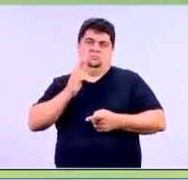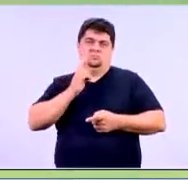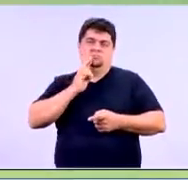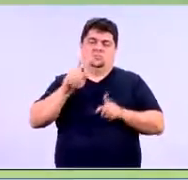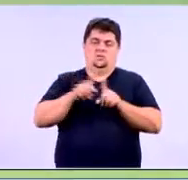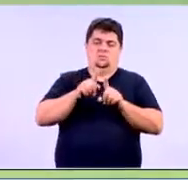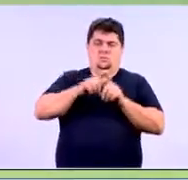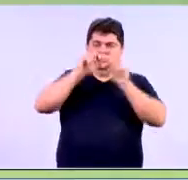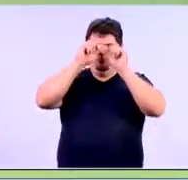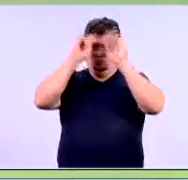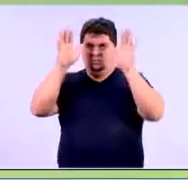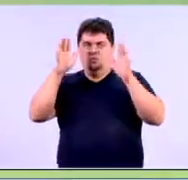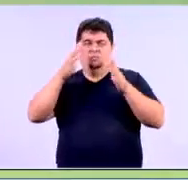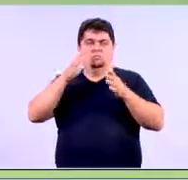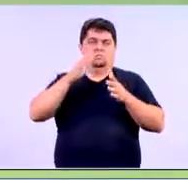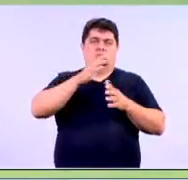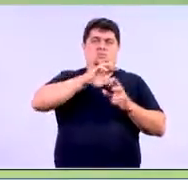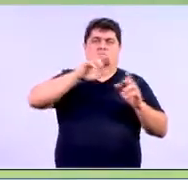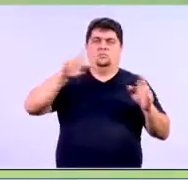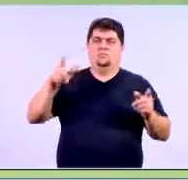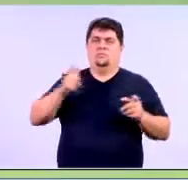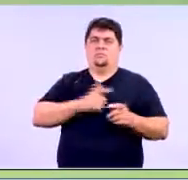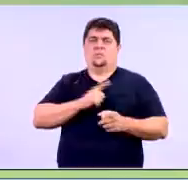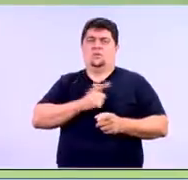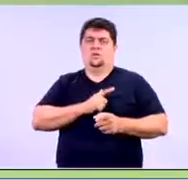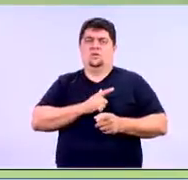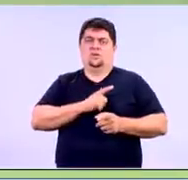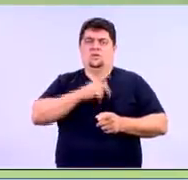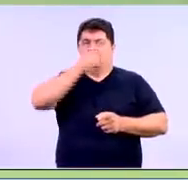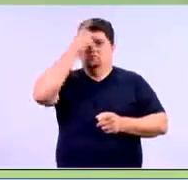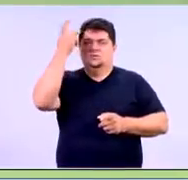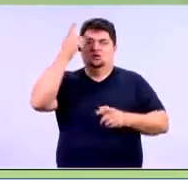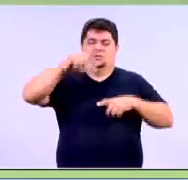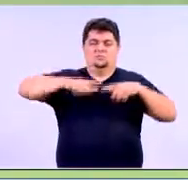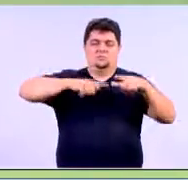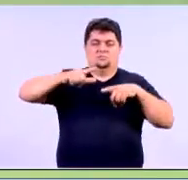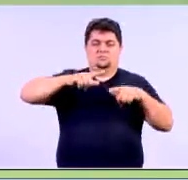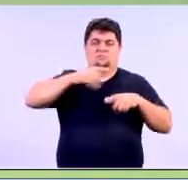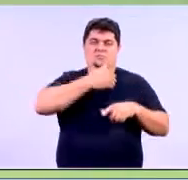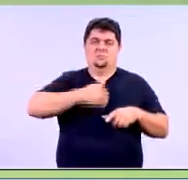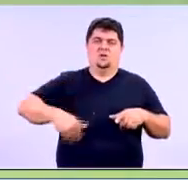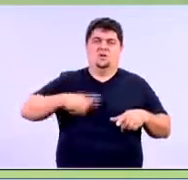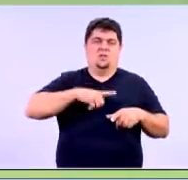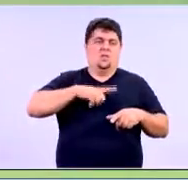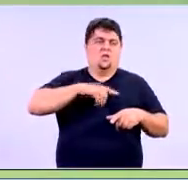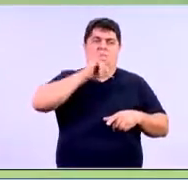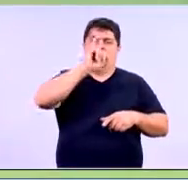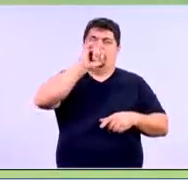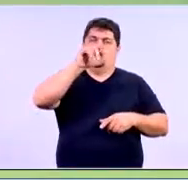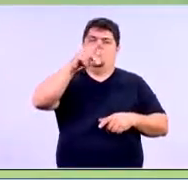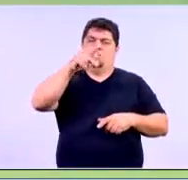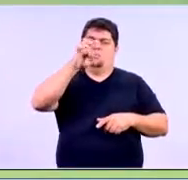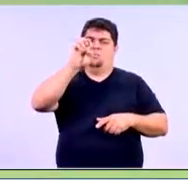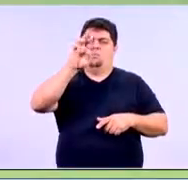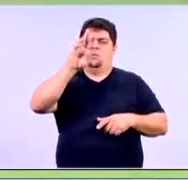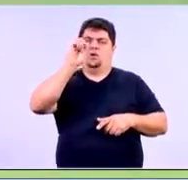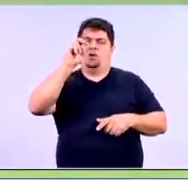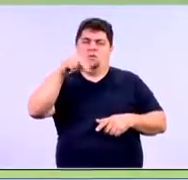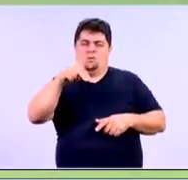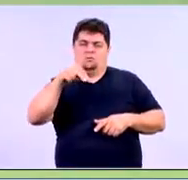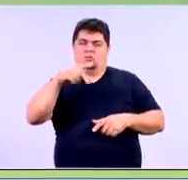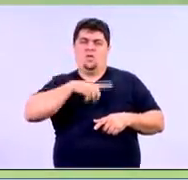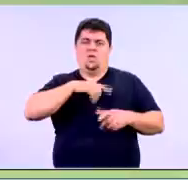do Acre, em algumas situações, nós temos o servidor estadual, ele tem o IPERON, que é o Imposto